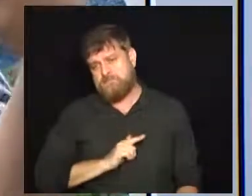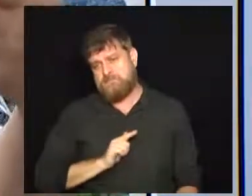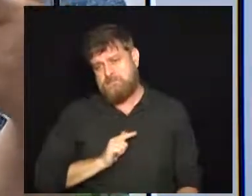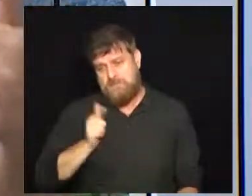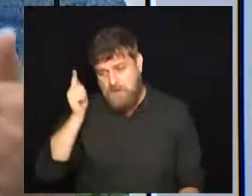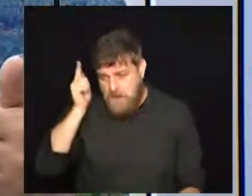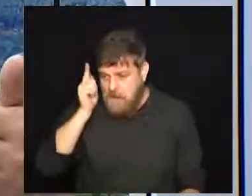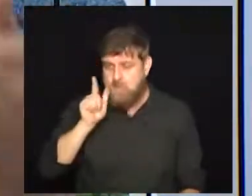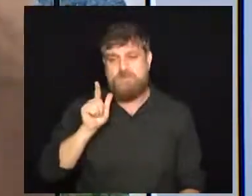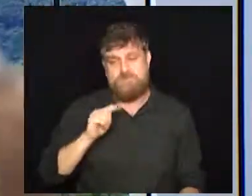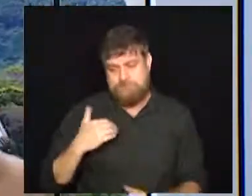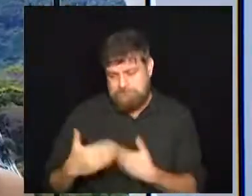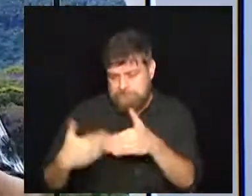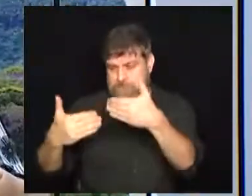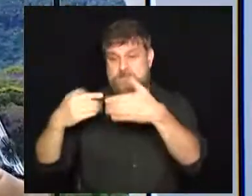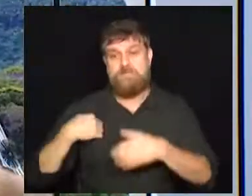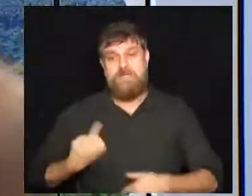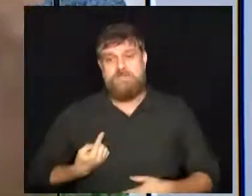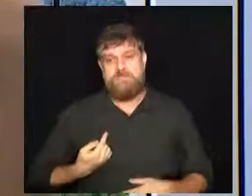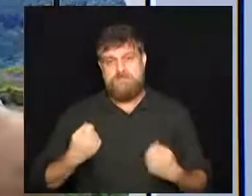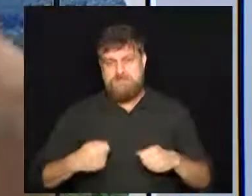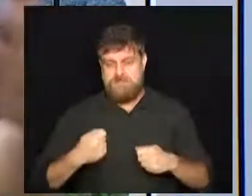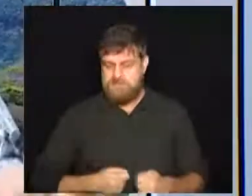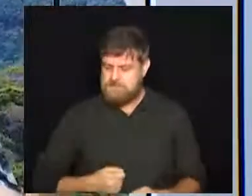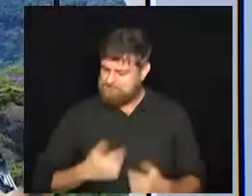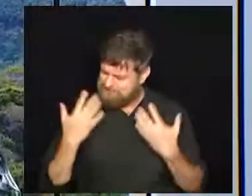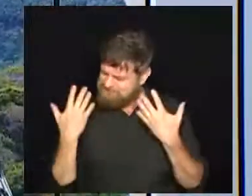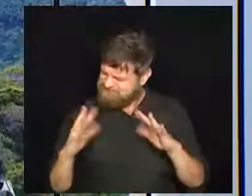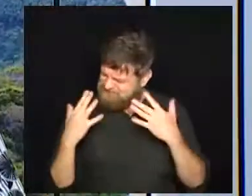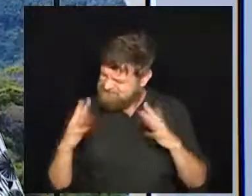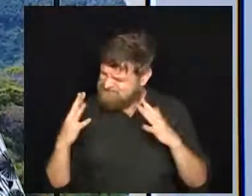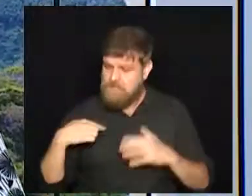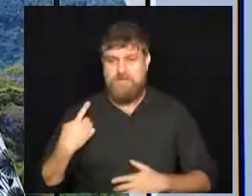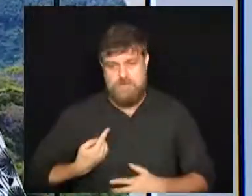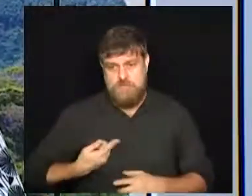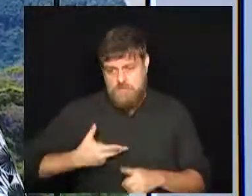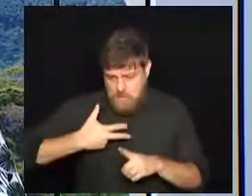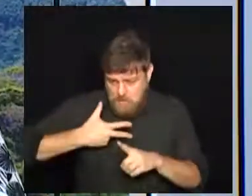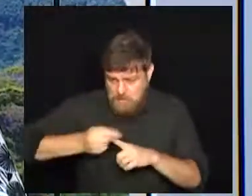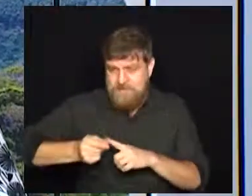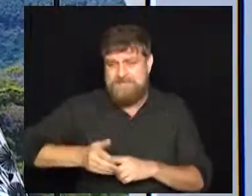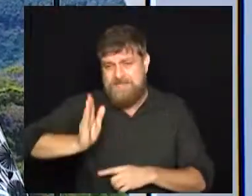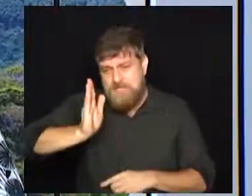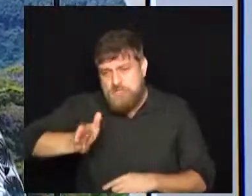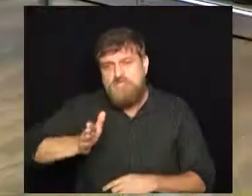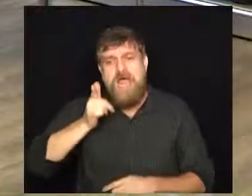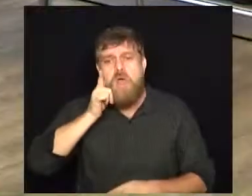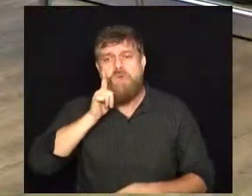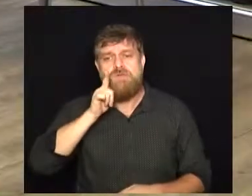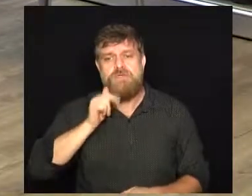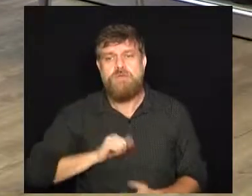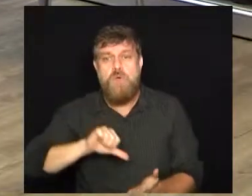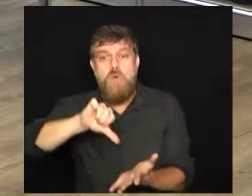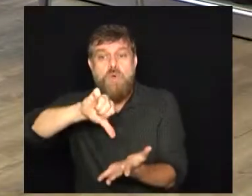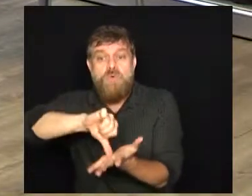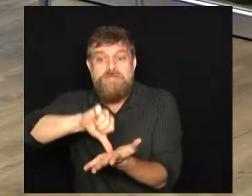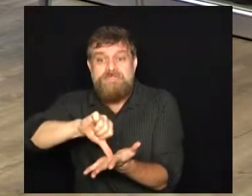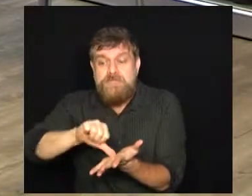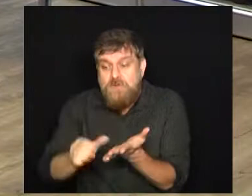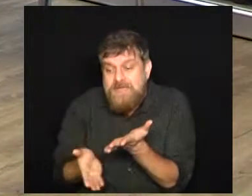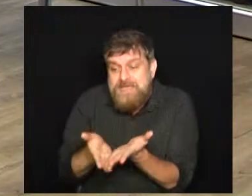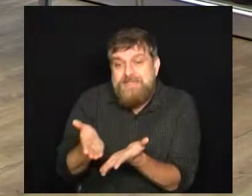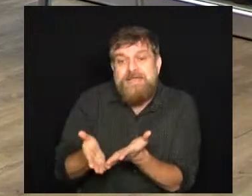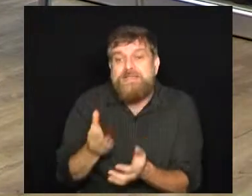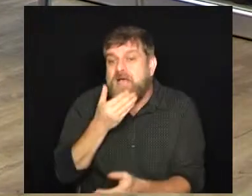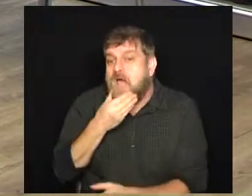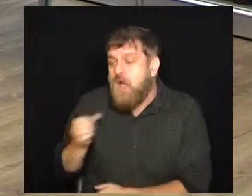alcançar, mas nós temos que comemorar as conquistas já alcançadas. Você falou aí do centro de tratamento para o homem,